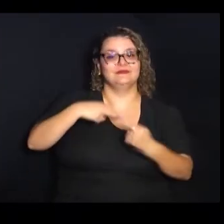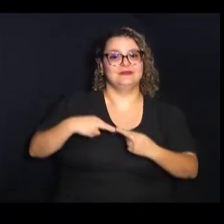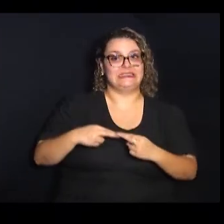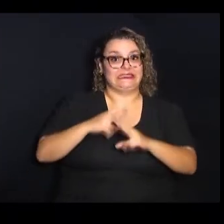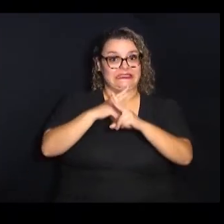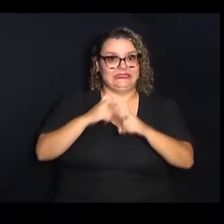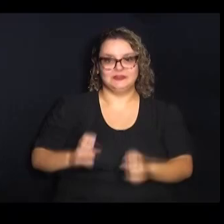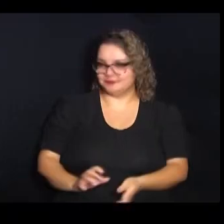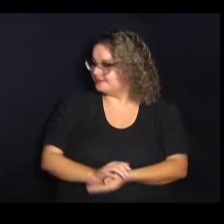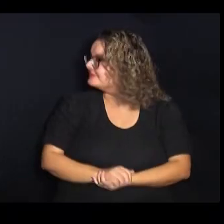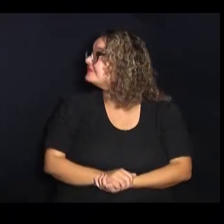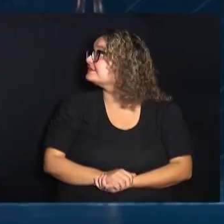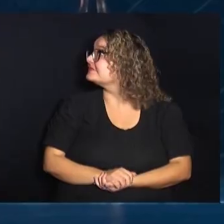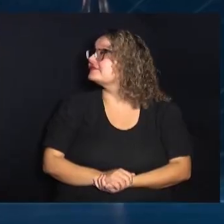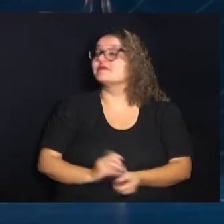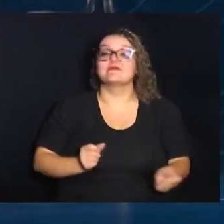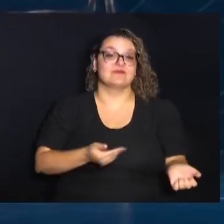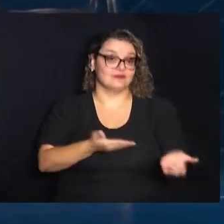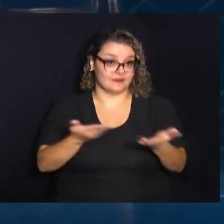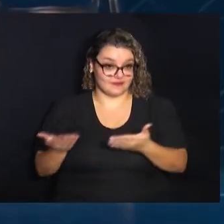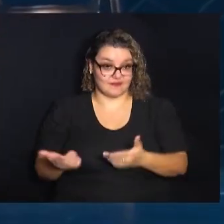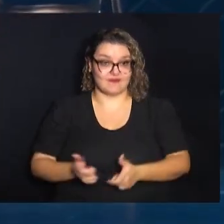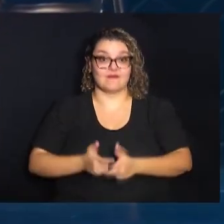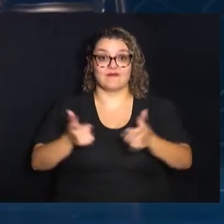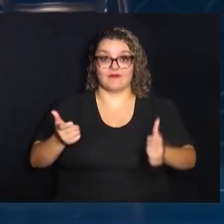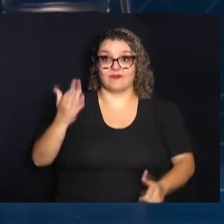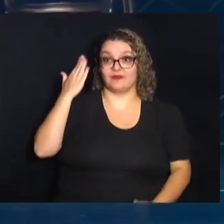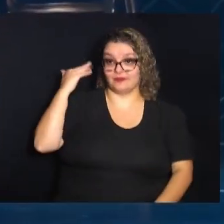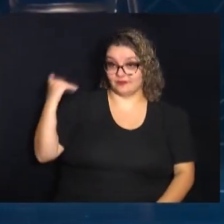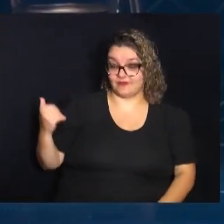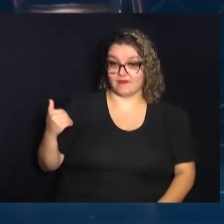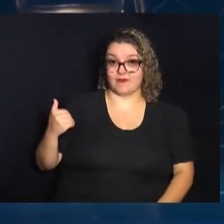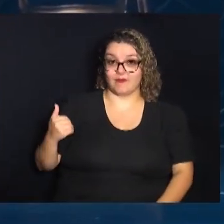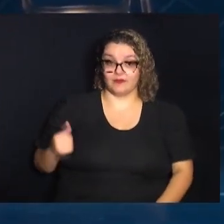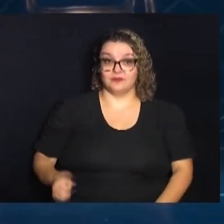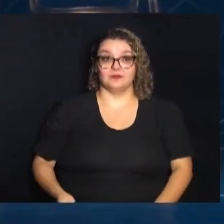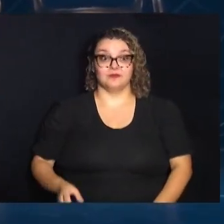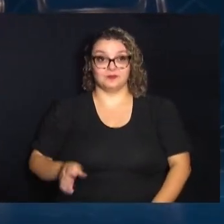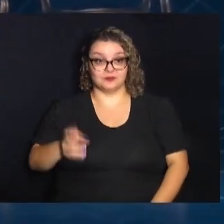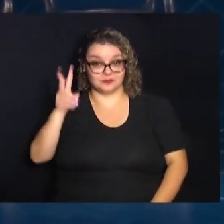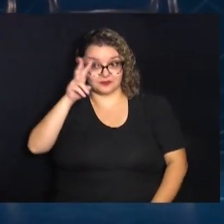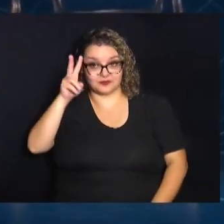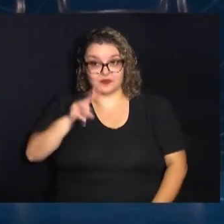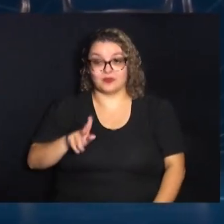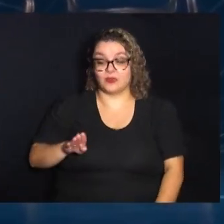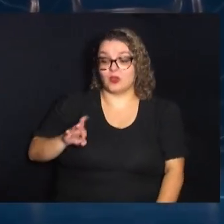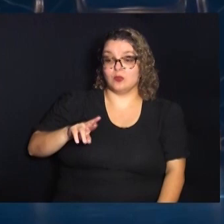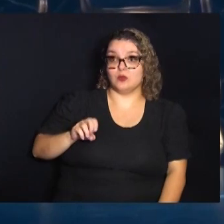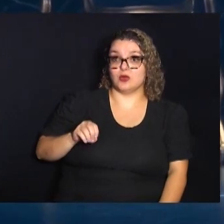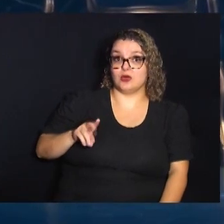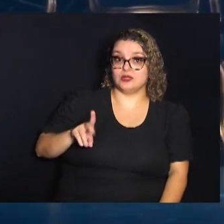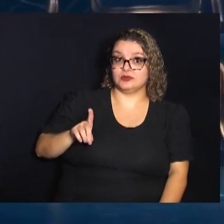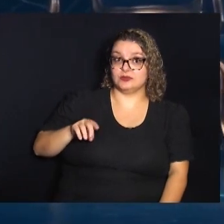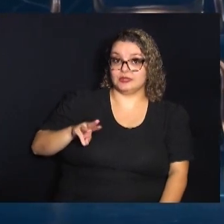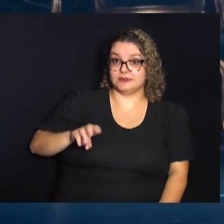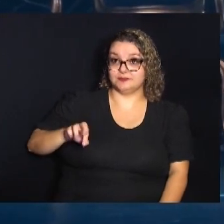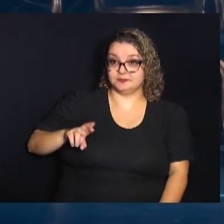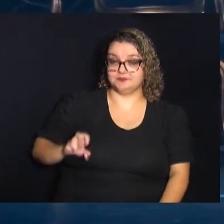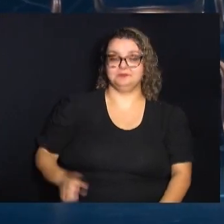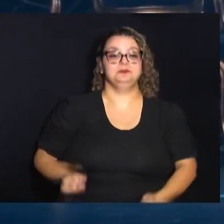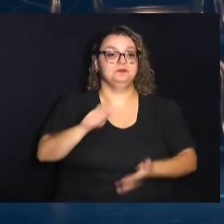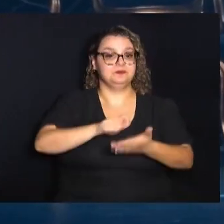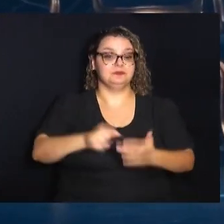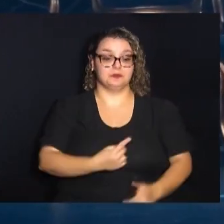uma relação tóxica. Um dos espetáculos de maior sucesso da história da Broadway, escrito originalmente